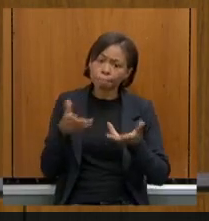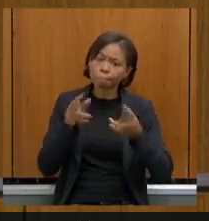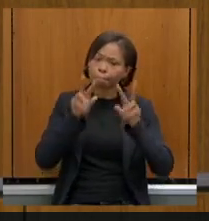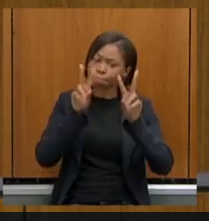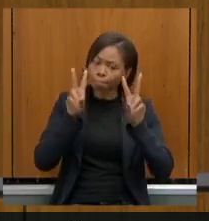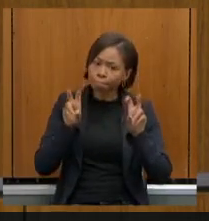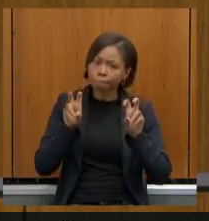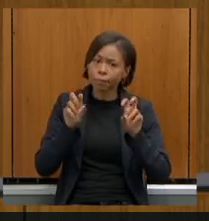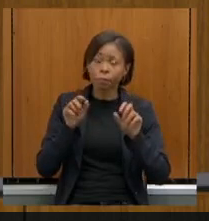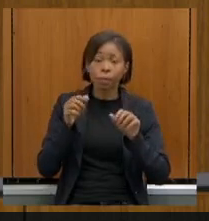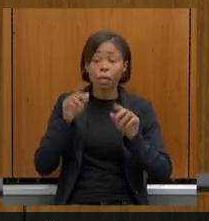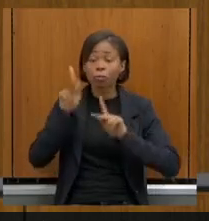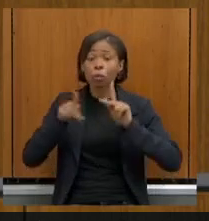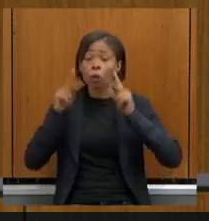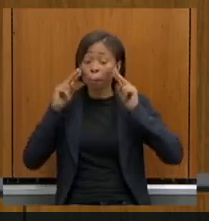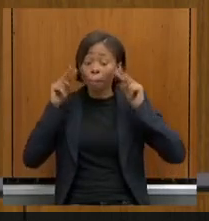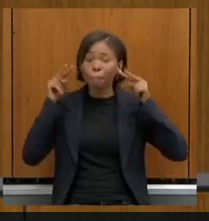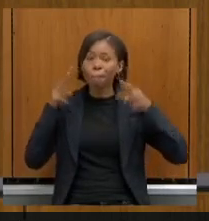sendo feito lá